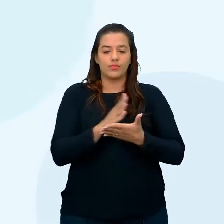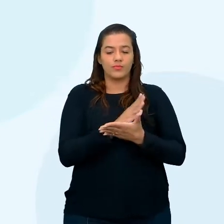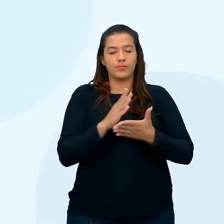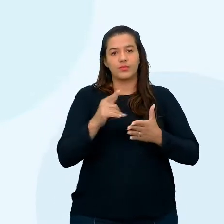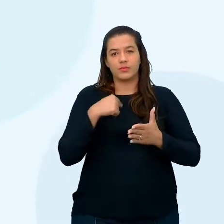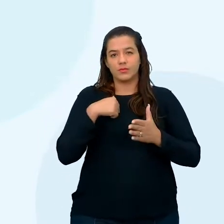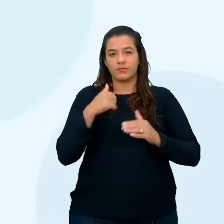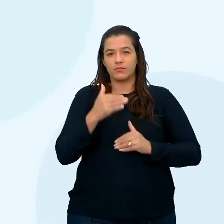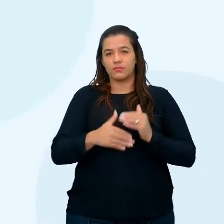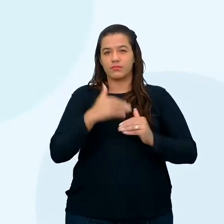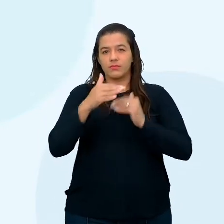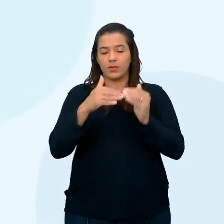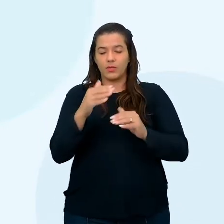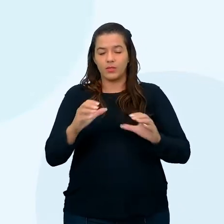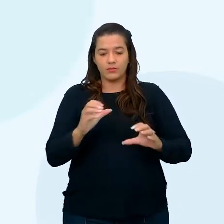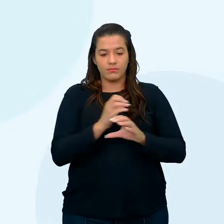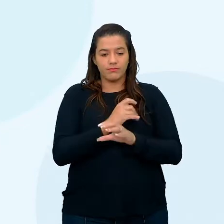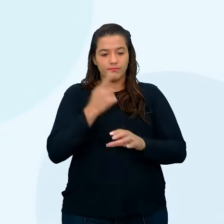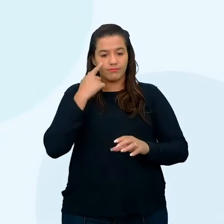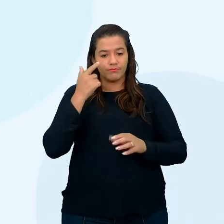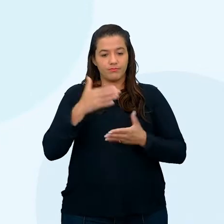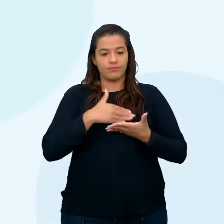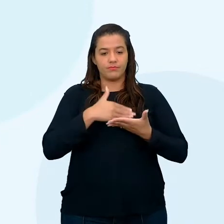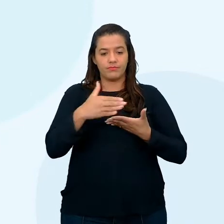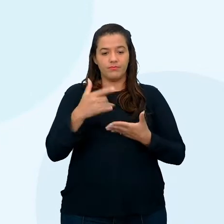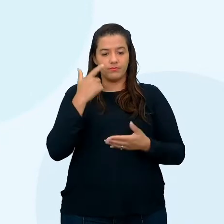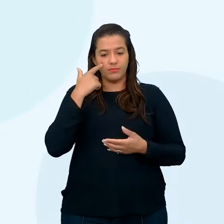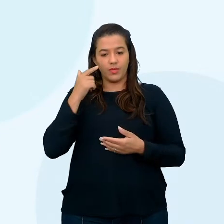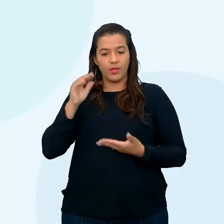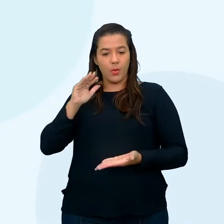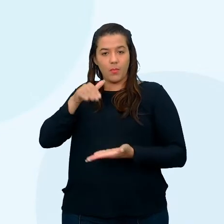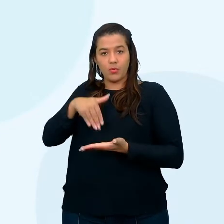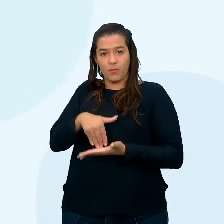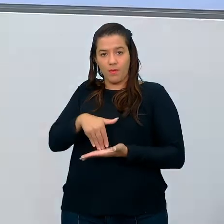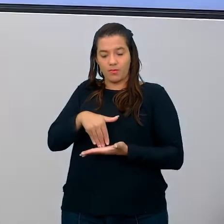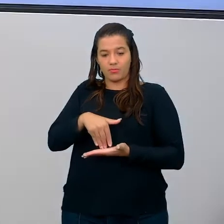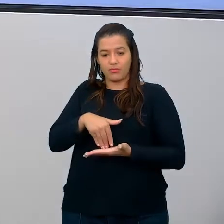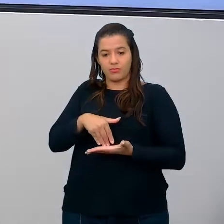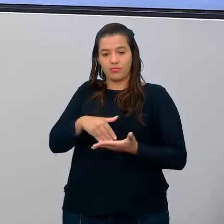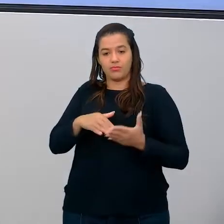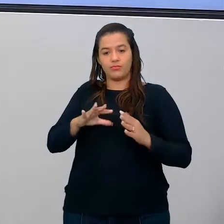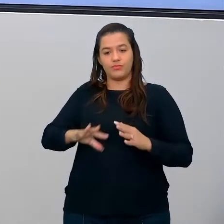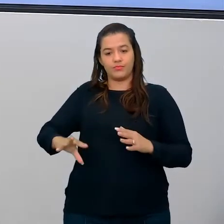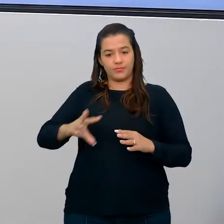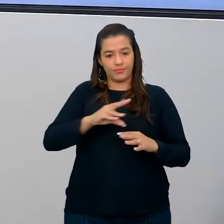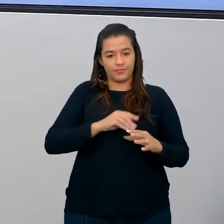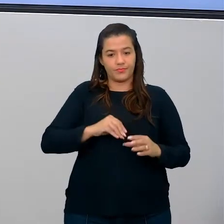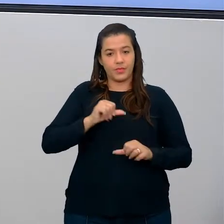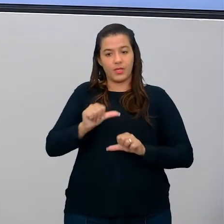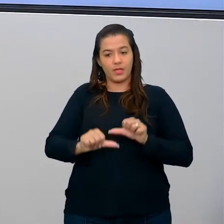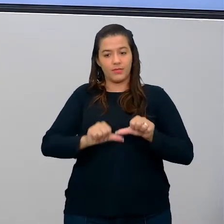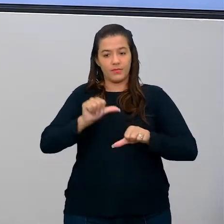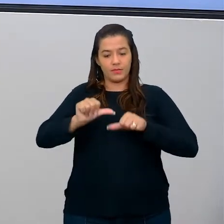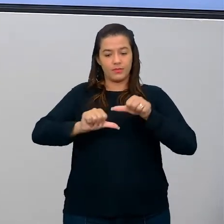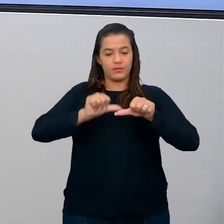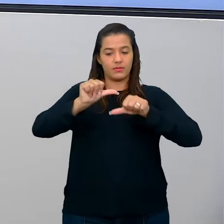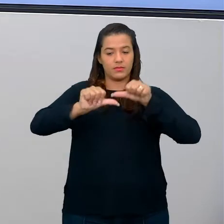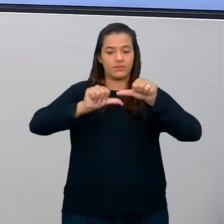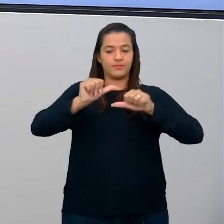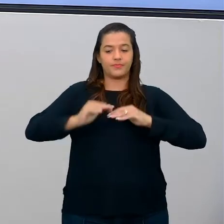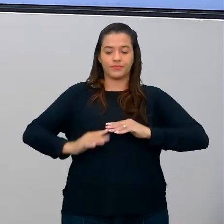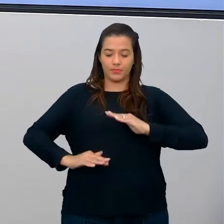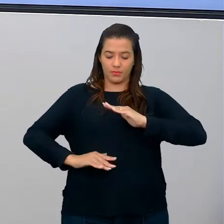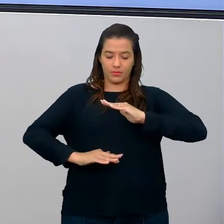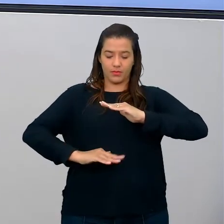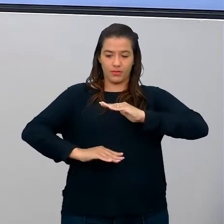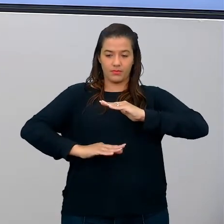esse processo de formação, ele começou, na verdade, aqui embaixo, né, esse intemperismo, e foi se transformando. Então, esse